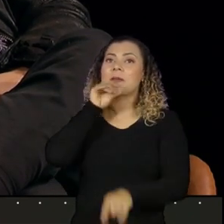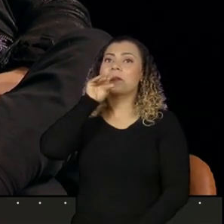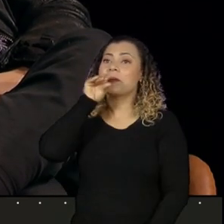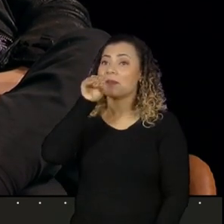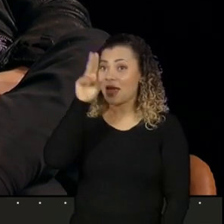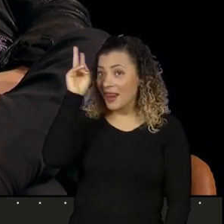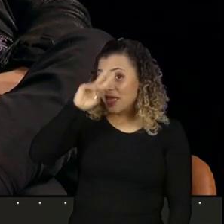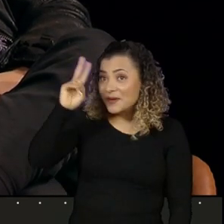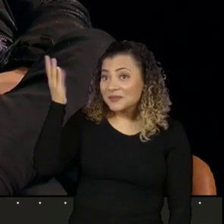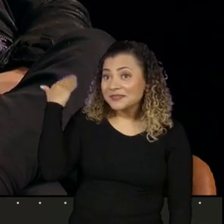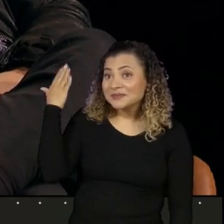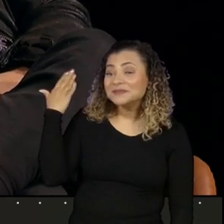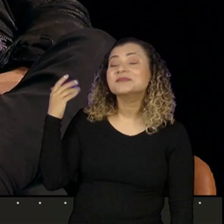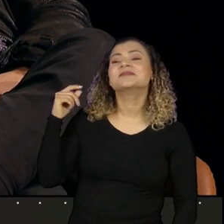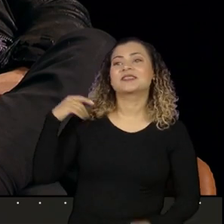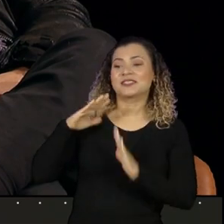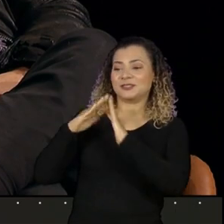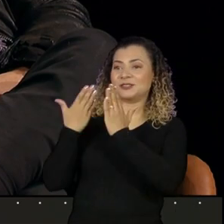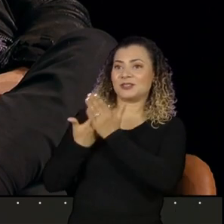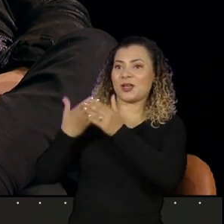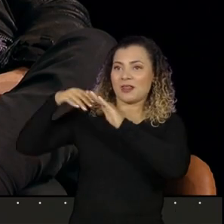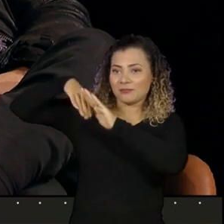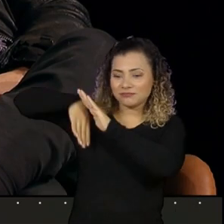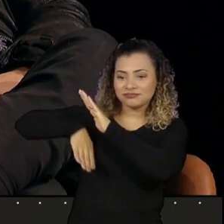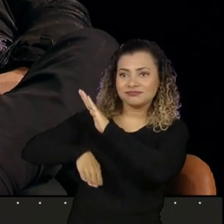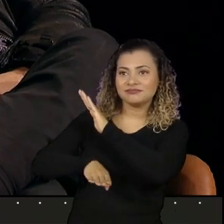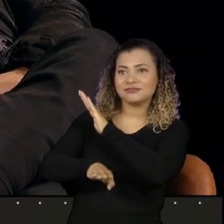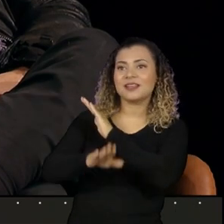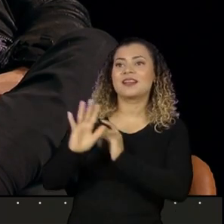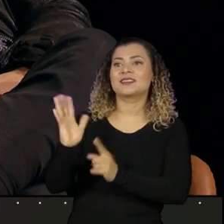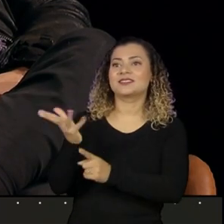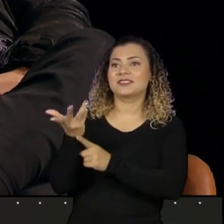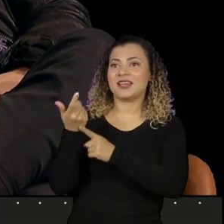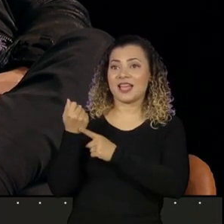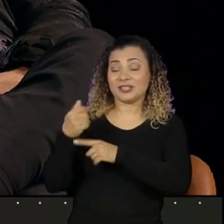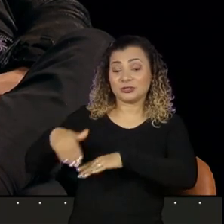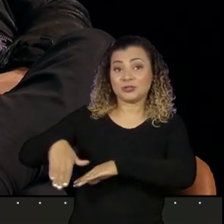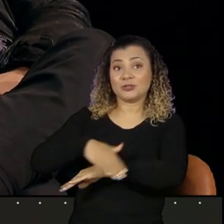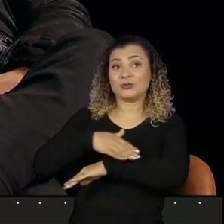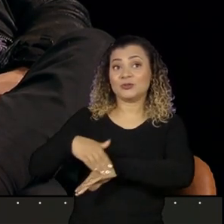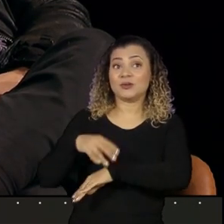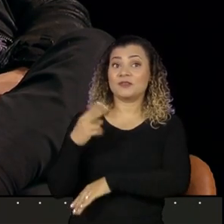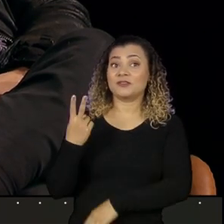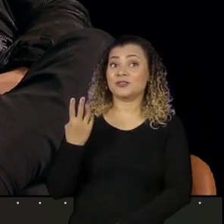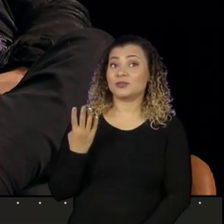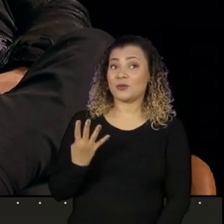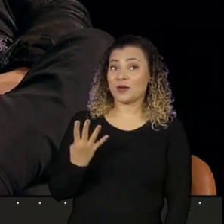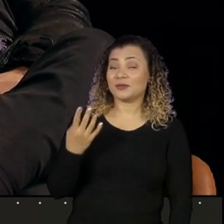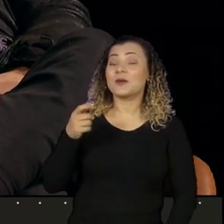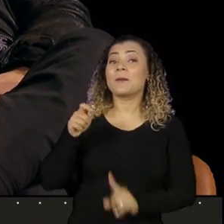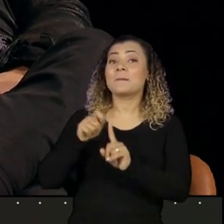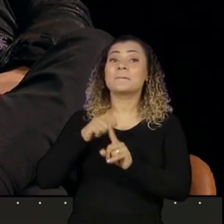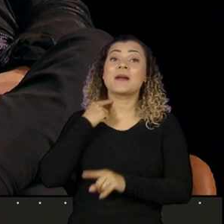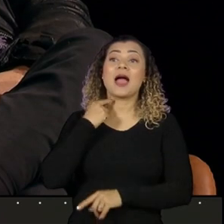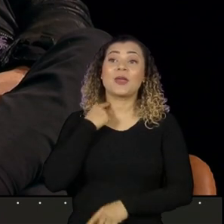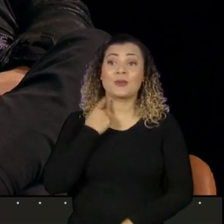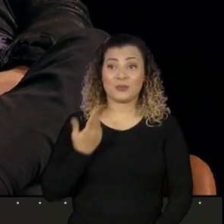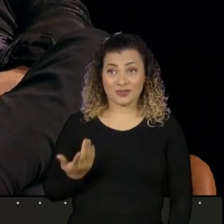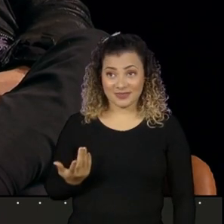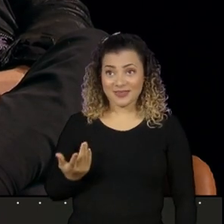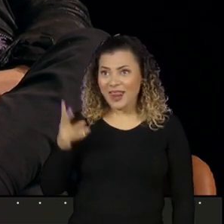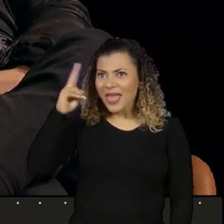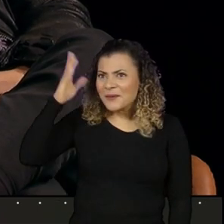nos porões da antiga Escola Contemporânea de Artes, na rua 24 de Maio? Tá lembrado